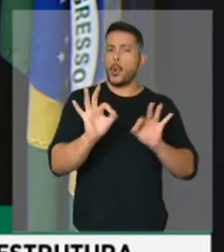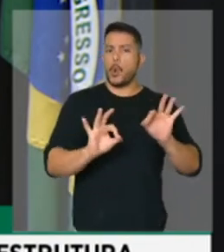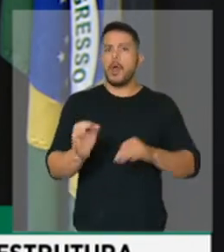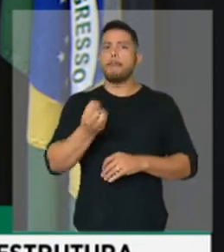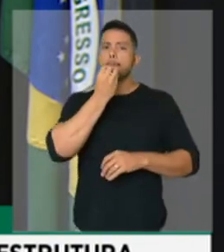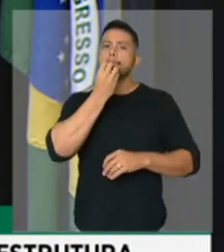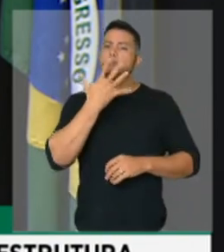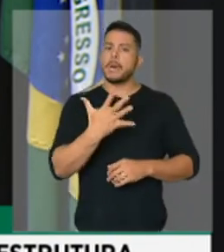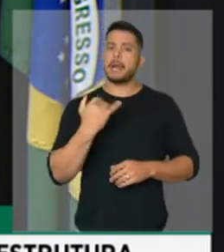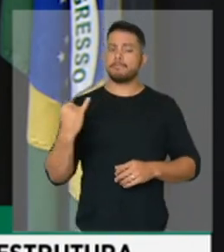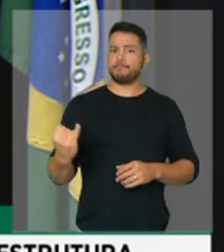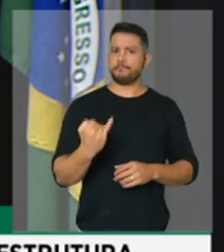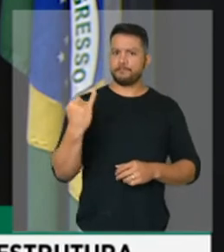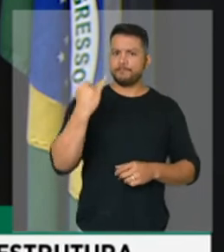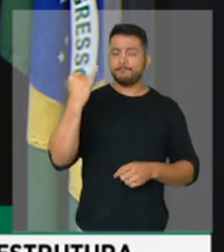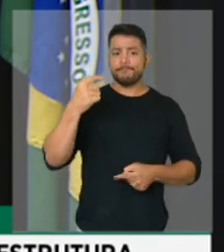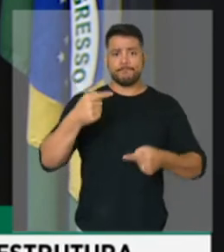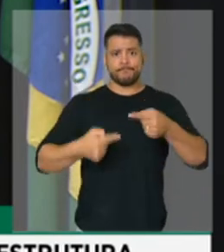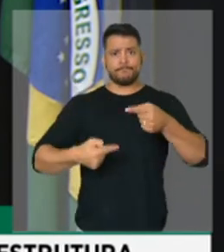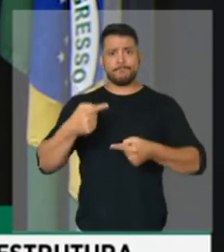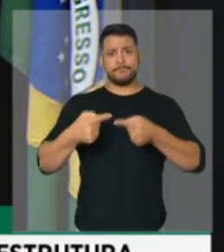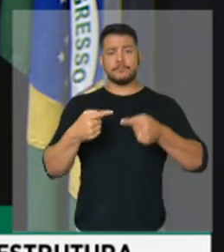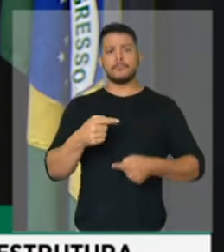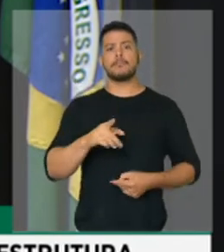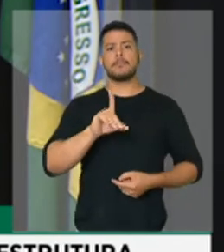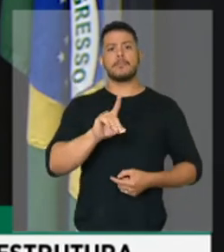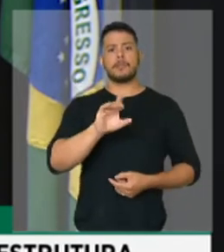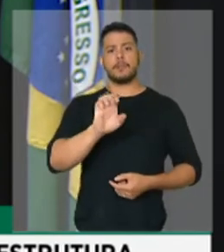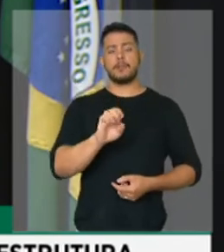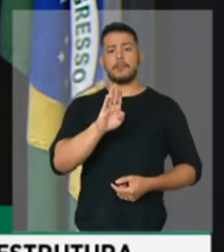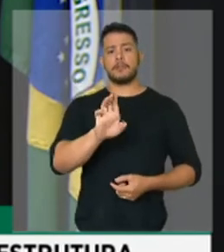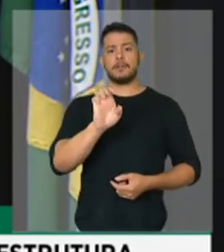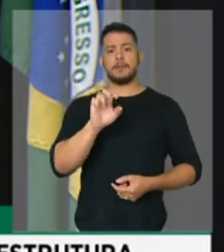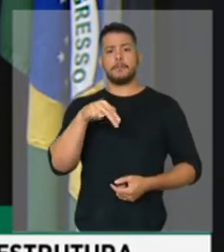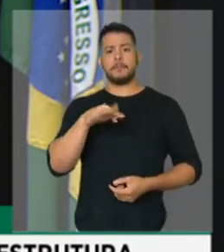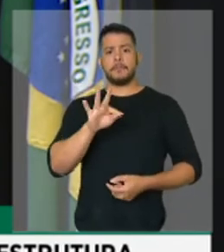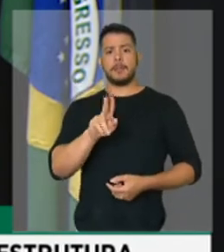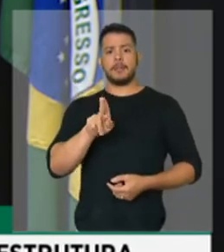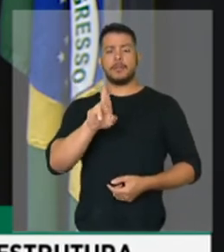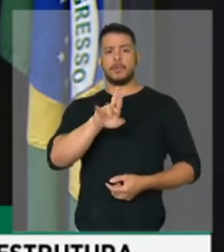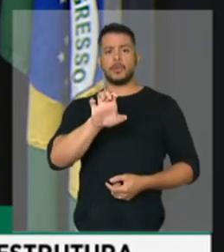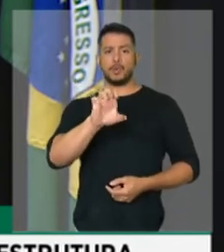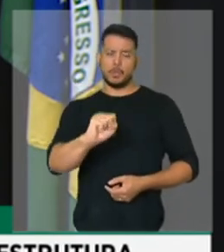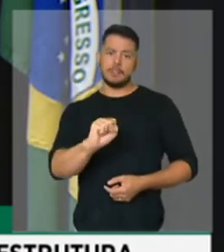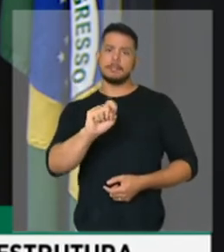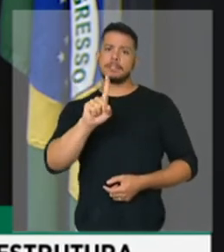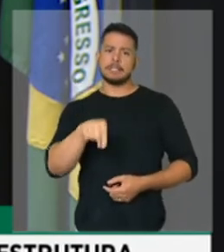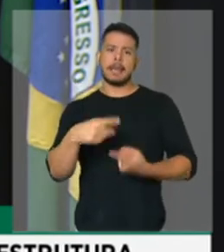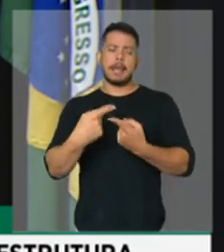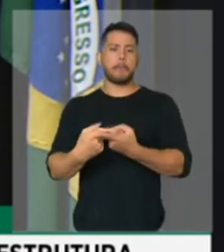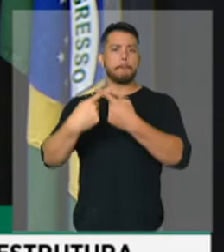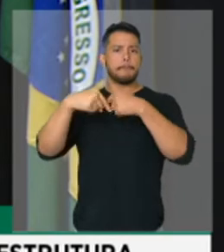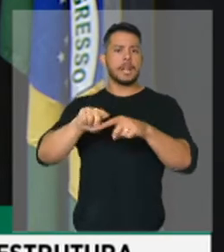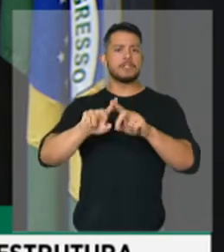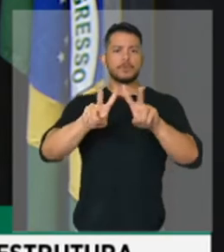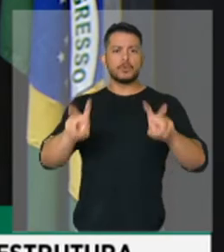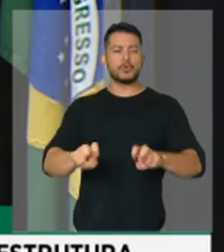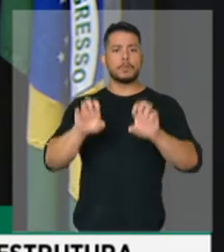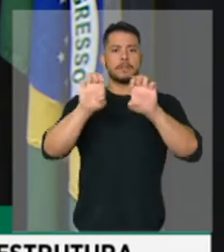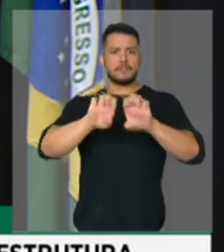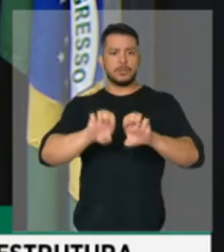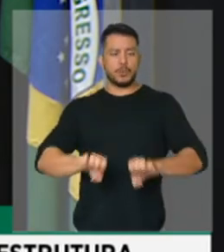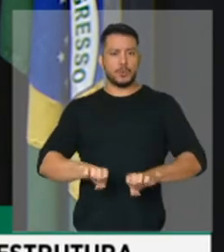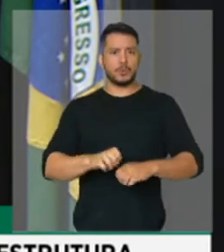de debatermos o debêntures de infraestrutura para gerar o desenvolvimento que o nosso país precisa. Então, com